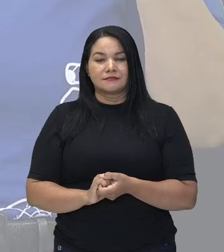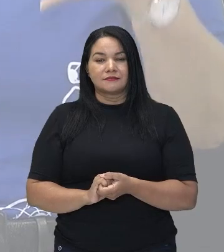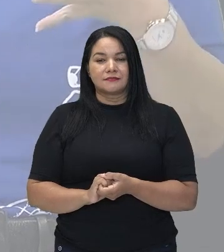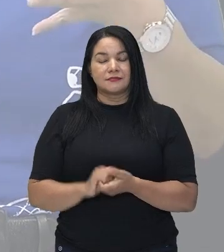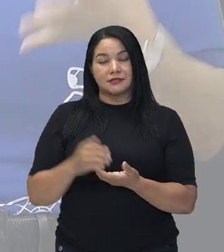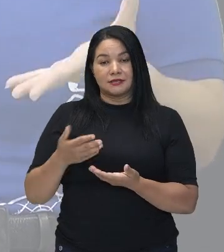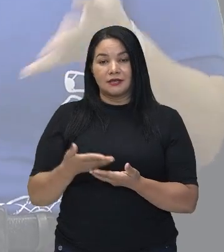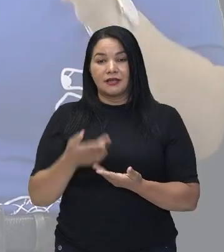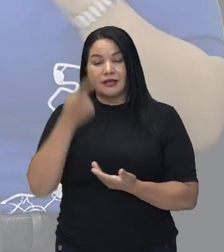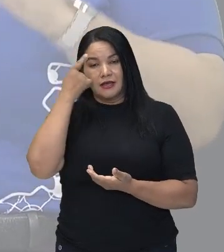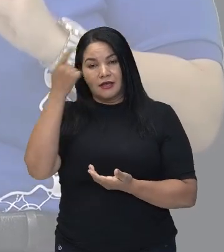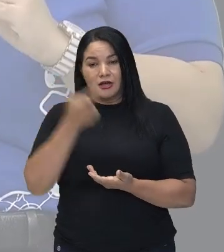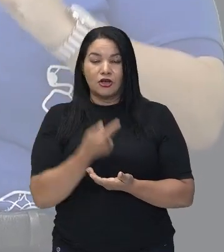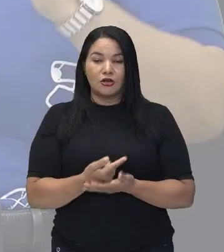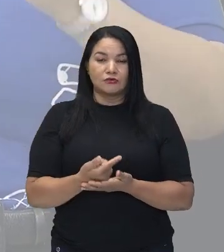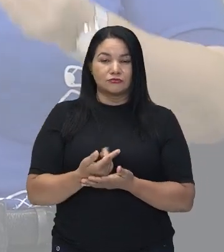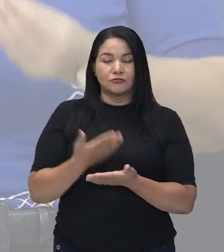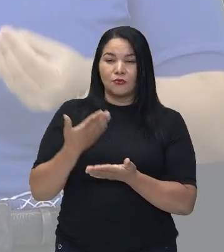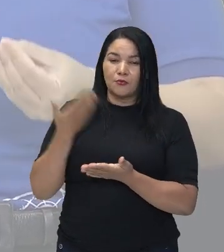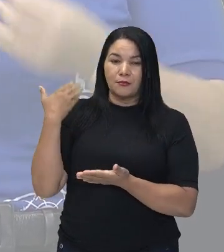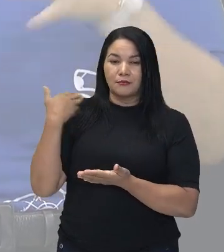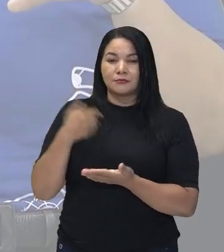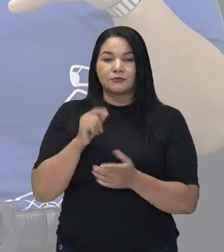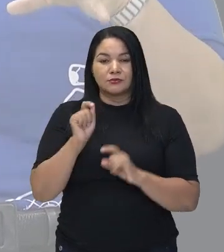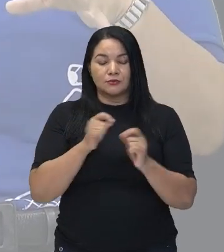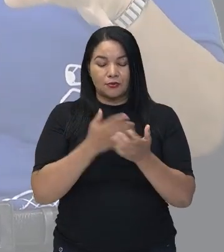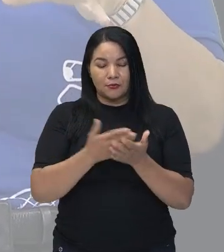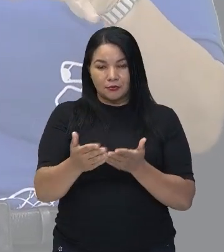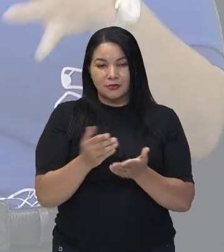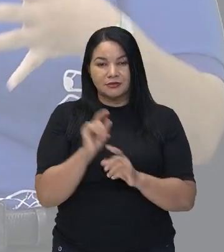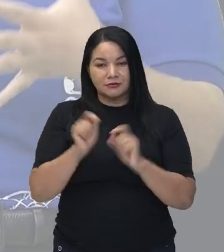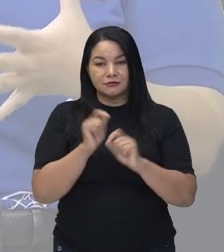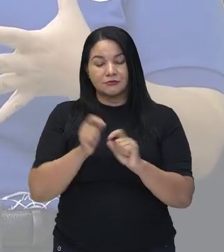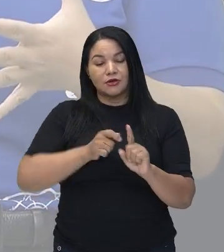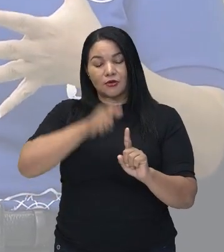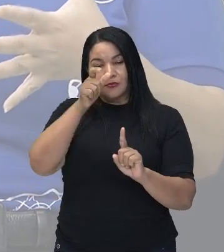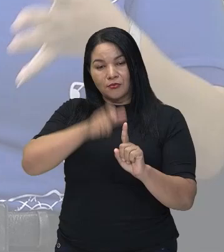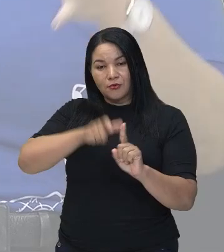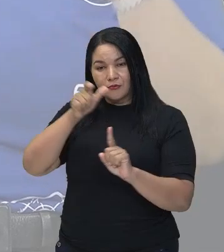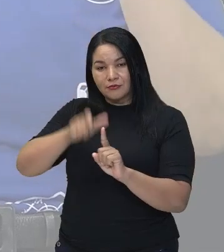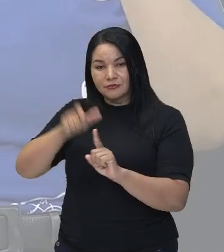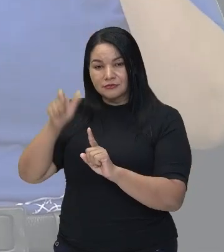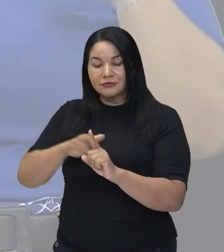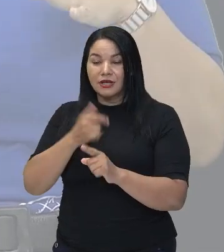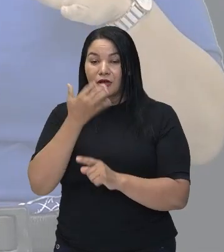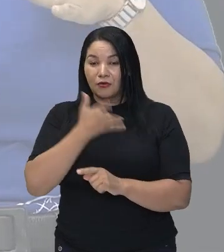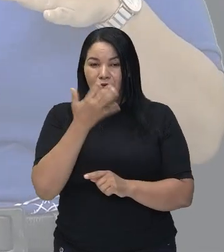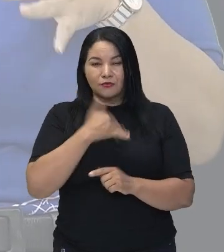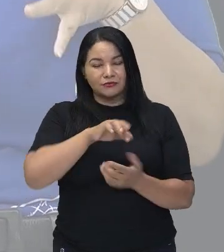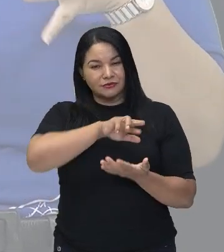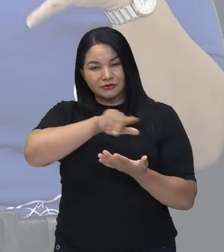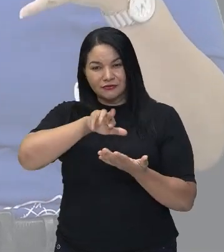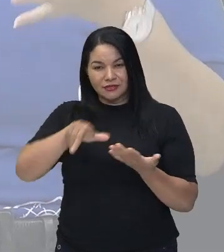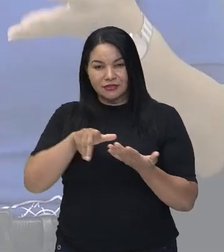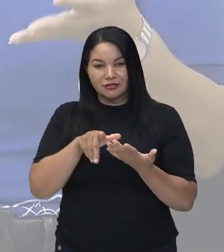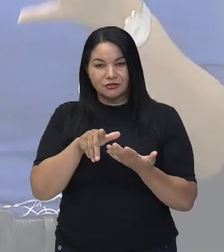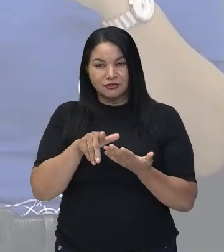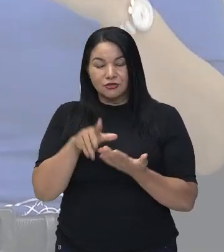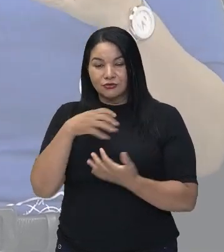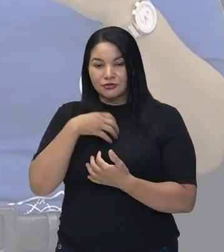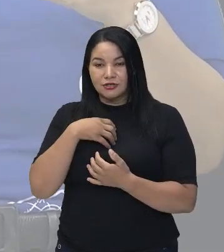a gente viu a foto dele, aqui numa ilustração em que temos uma cor distinta, uma posição